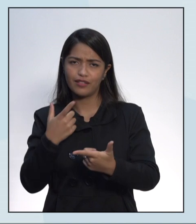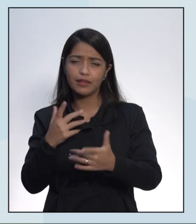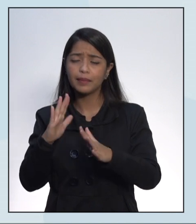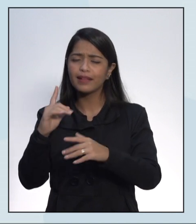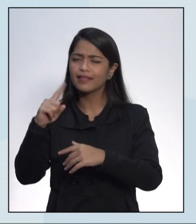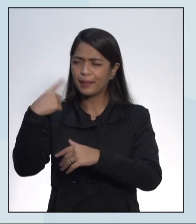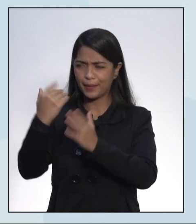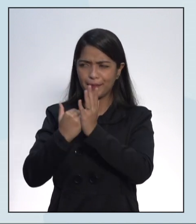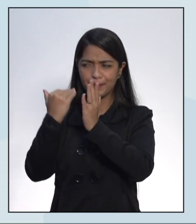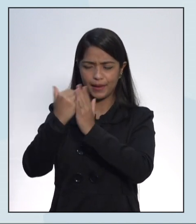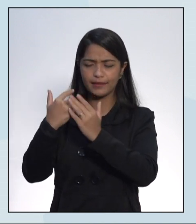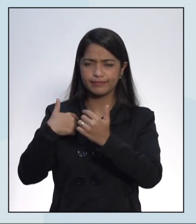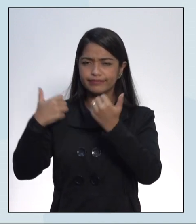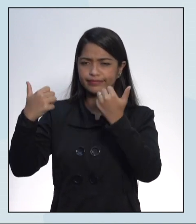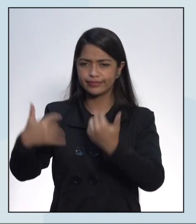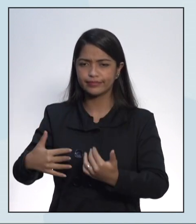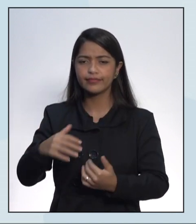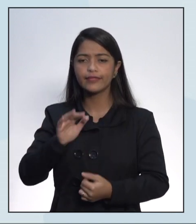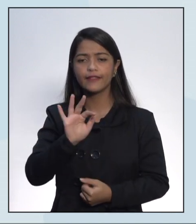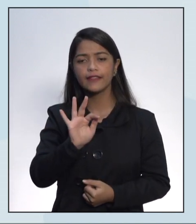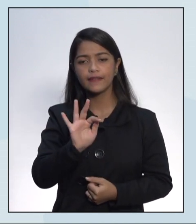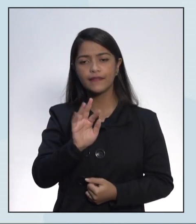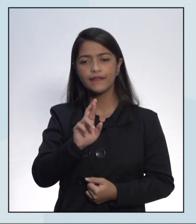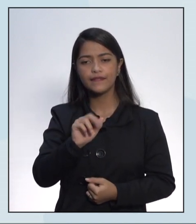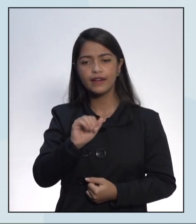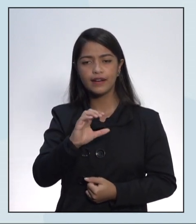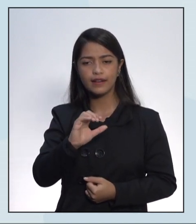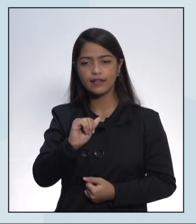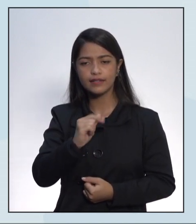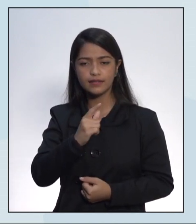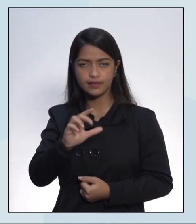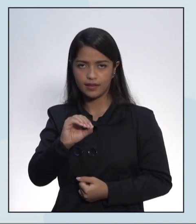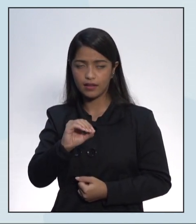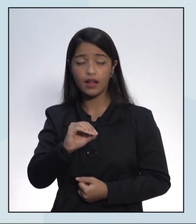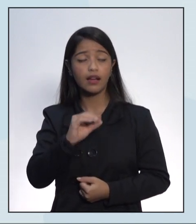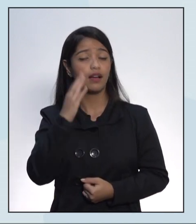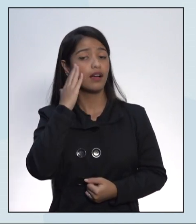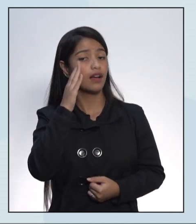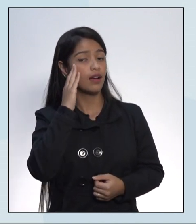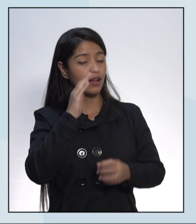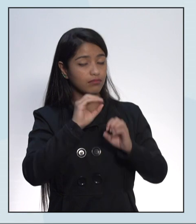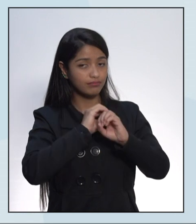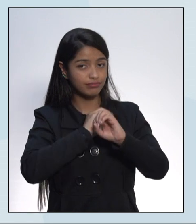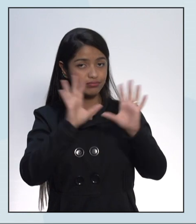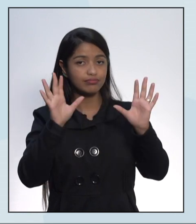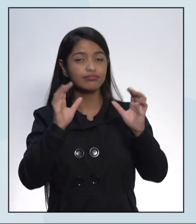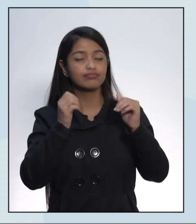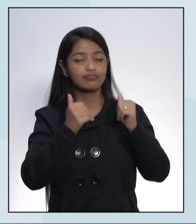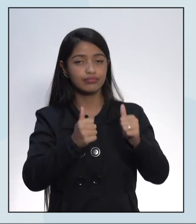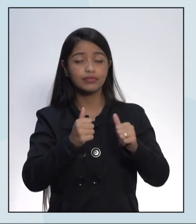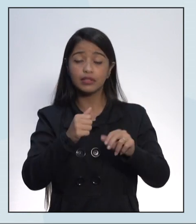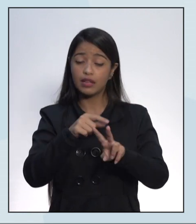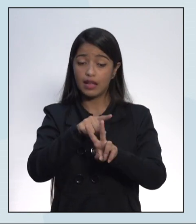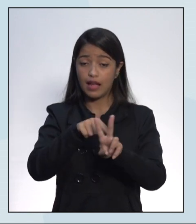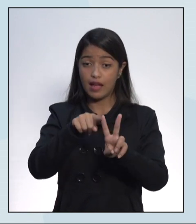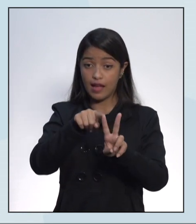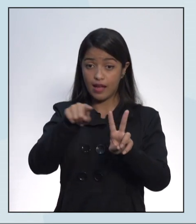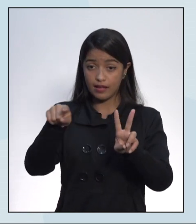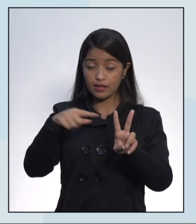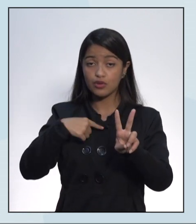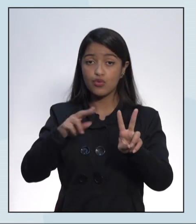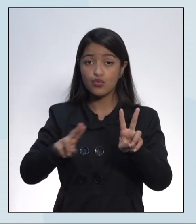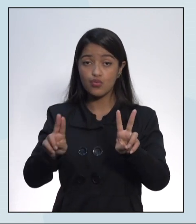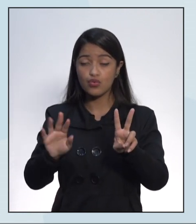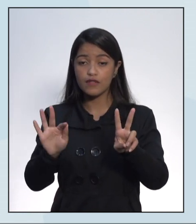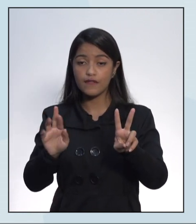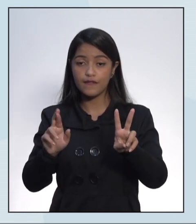expressão de fração. Ah, entendi. Tá bom? Que aí quando você representa uma raiz através de um expoente fracionário,